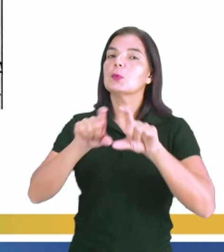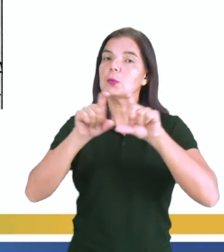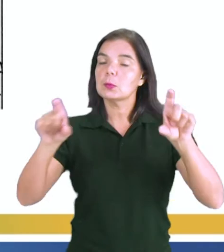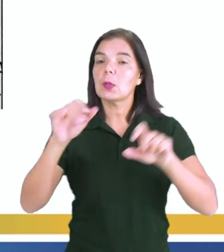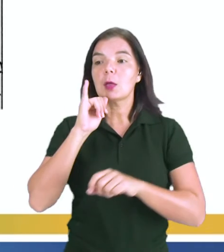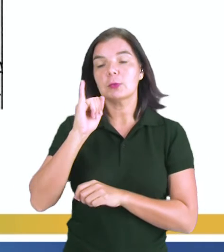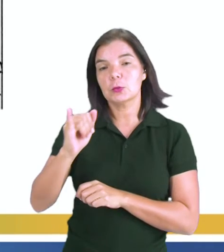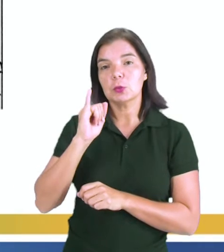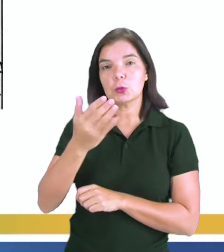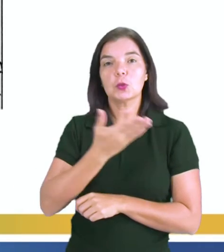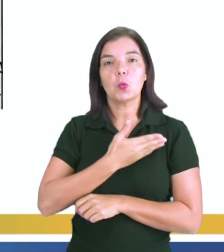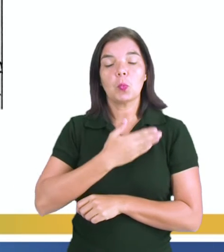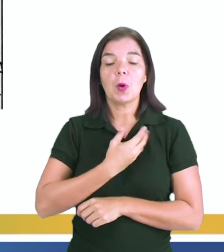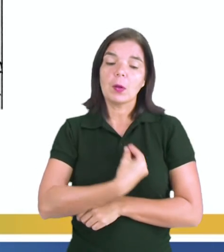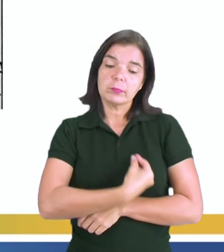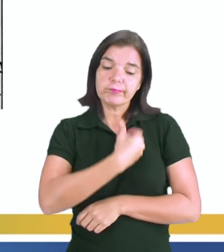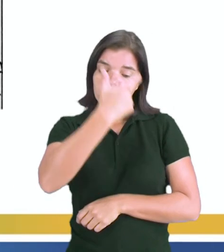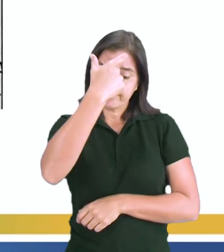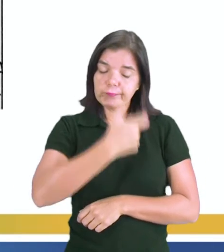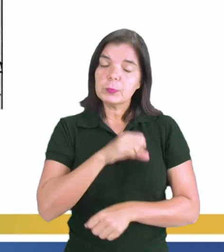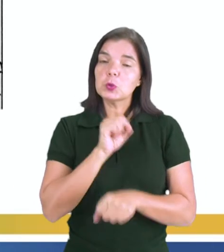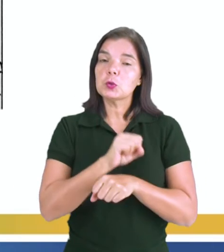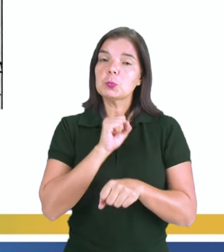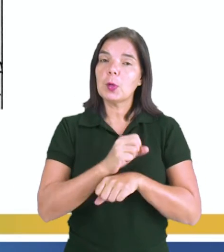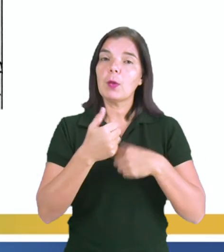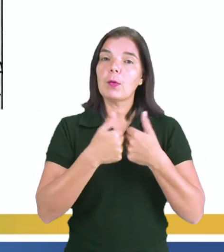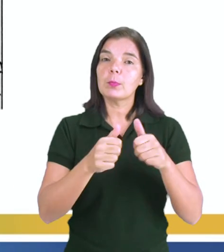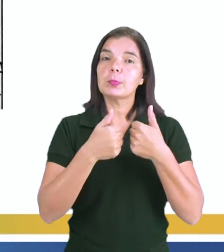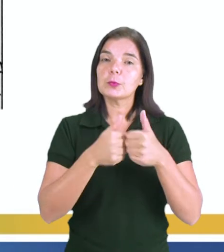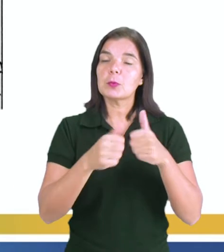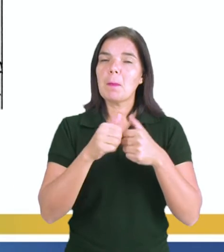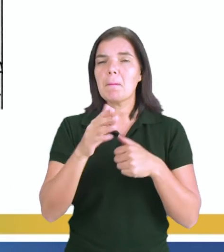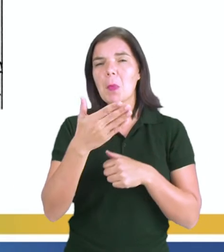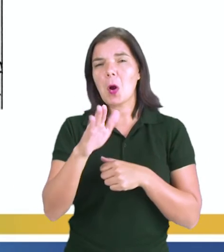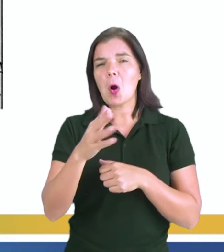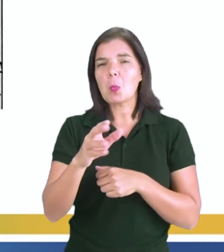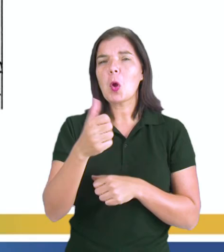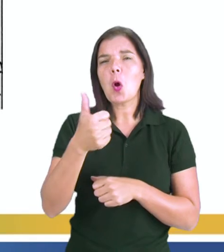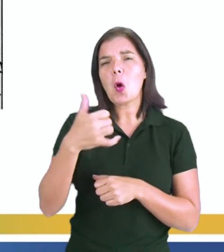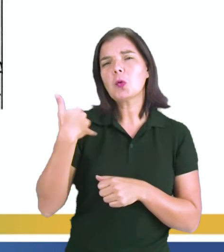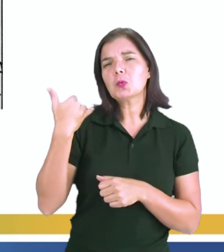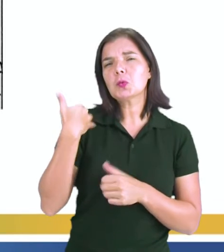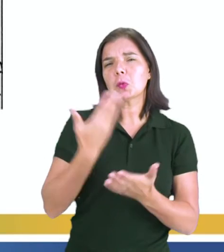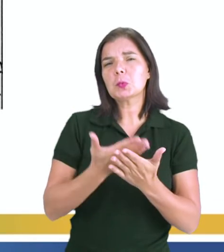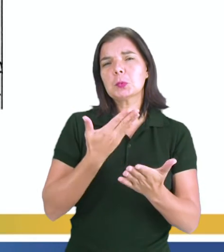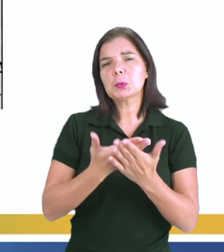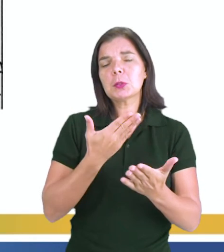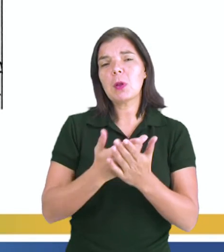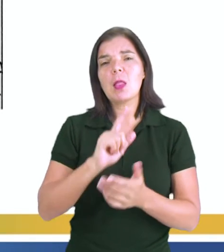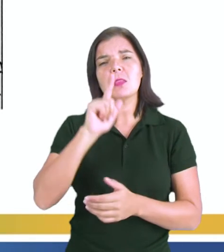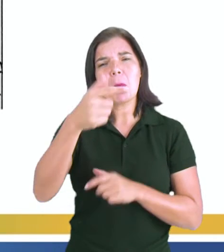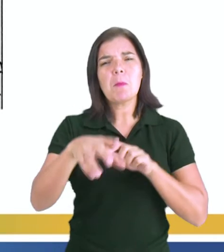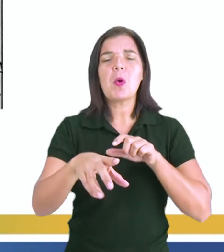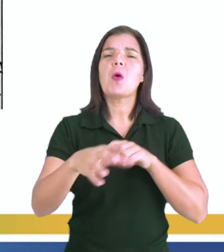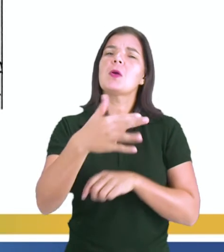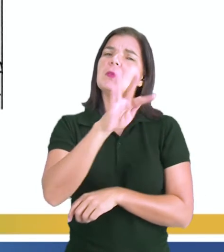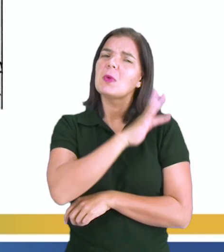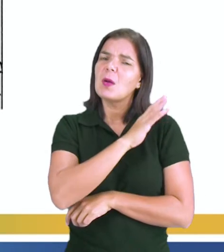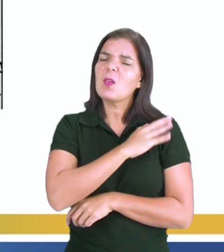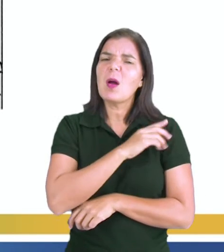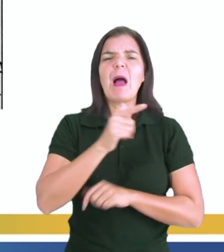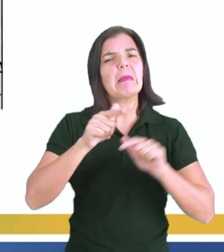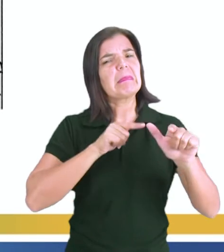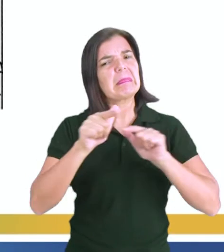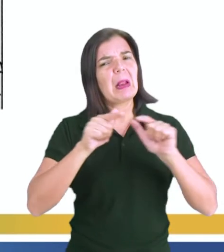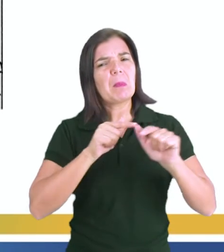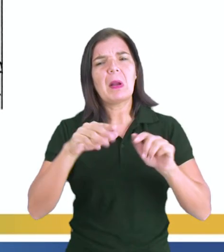está dizendo assim: aqui estou, eu esperando pelo ônibus, ainda tenho mais 11 anos de escola, depois faculdades, e aí é